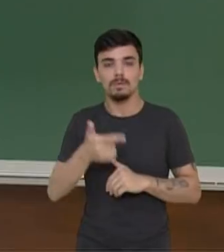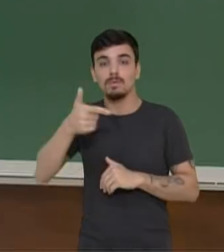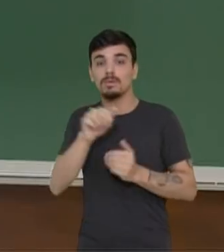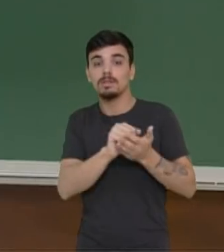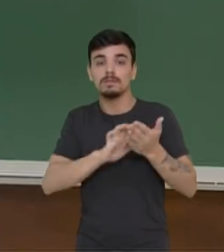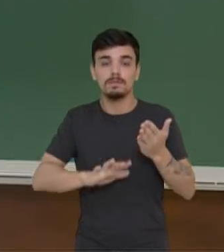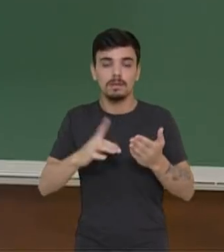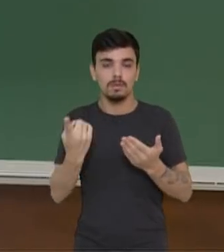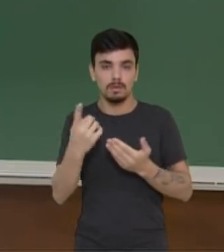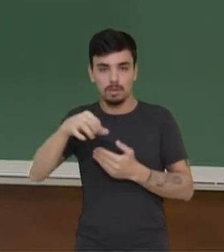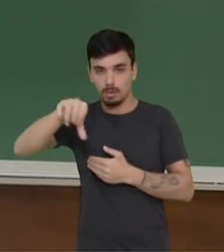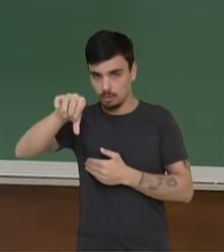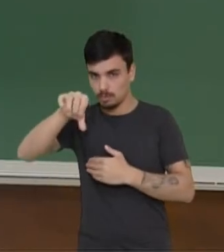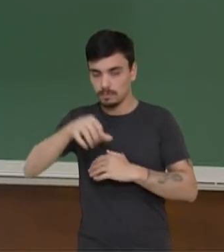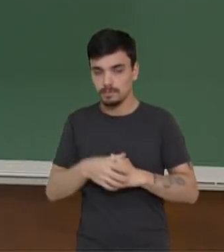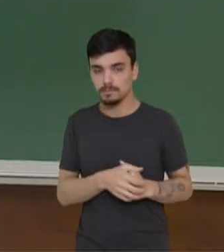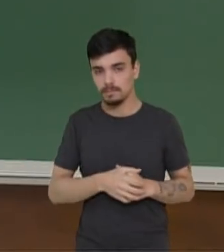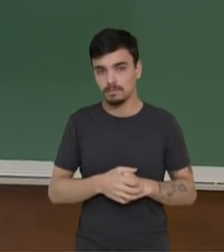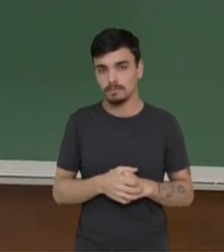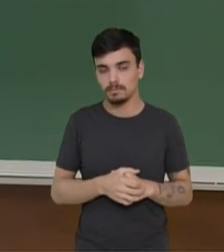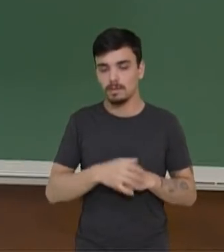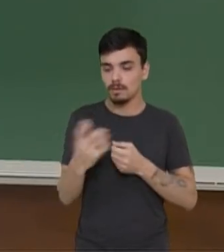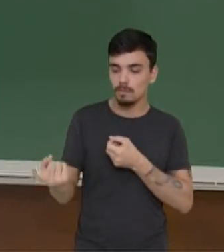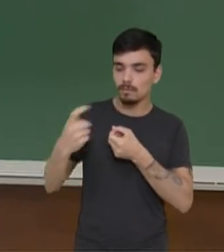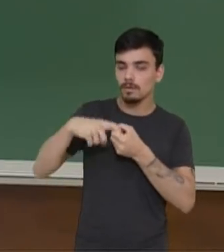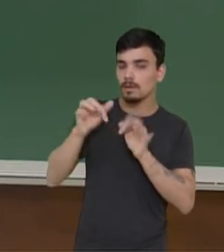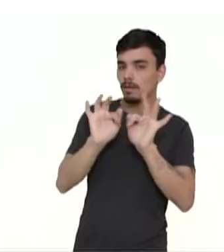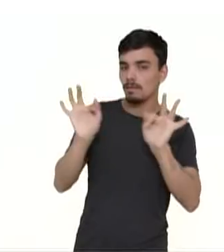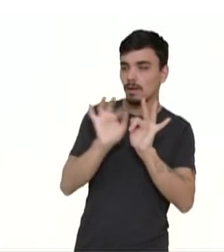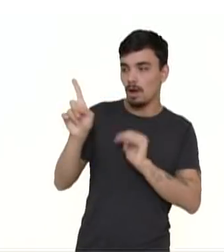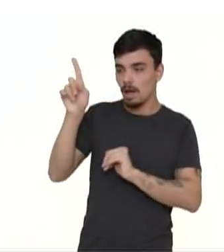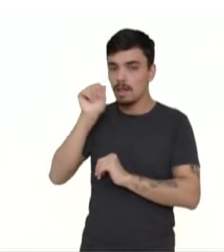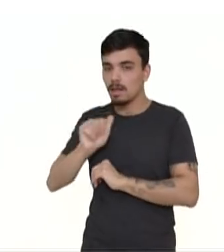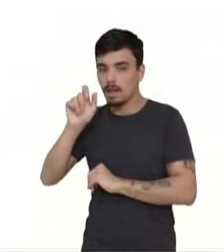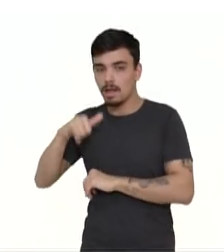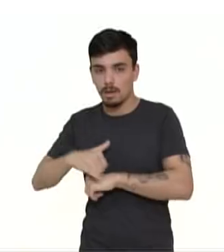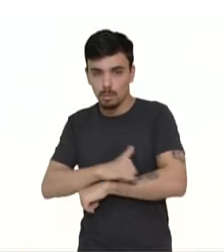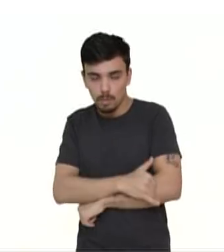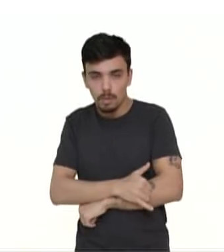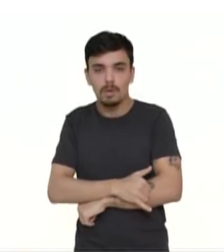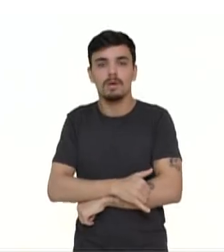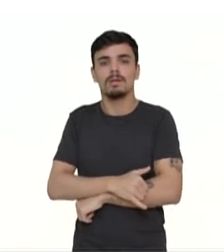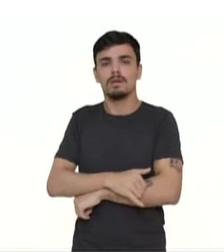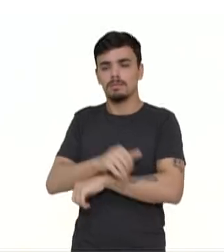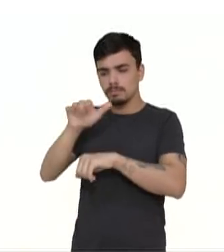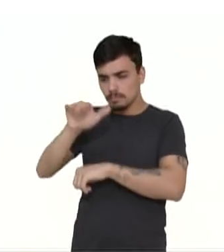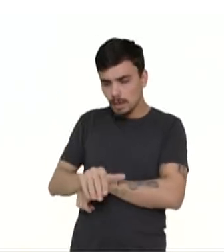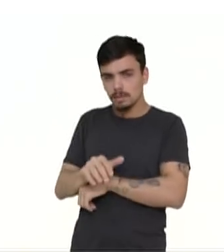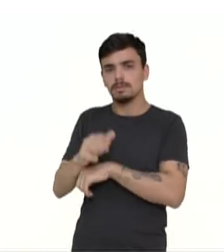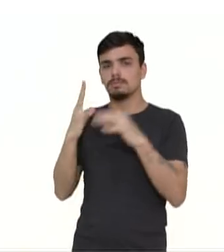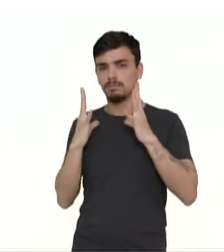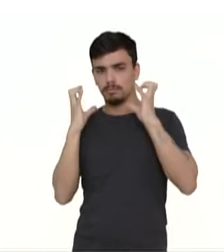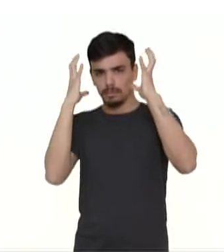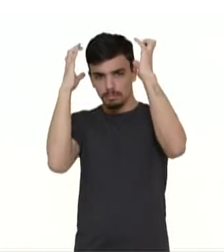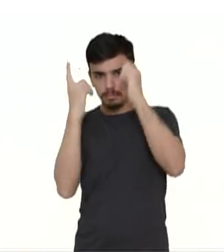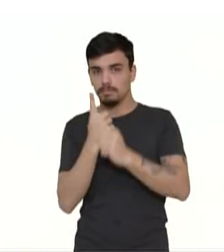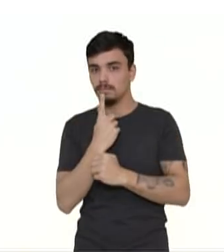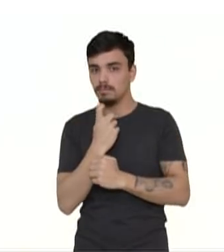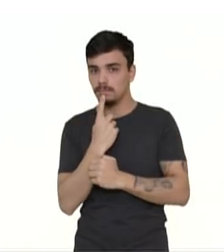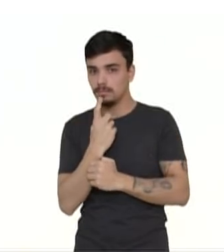exercício? Agora o nosso 9º exercício. Vamos voltar à frase. Ela era gorda, baixa, sardenta e de cabelos excessivamente